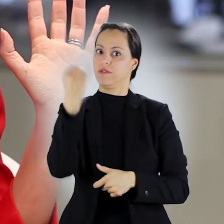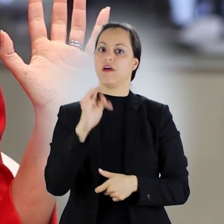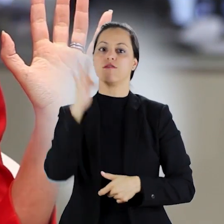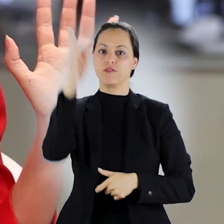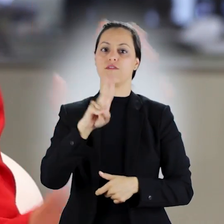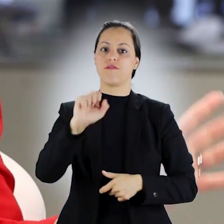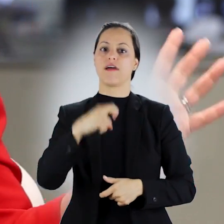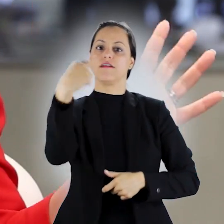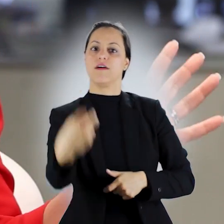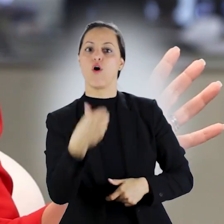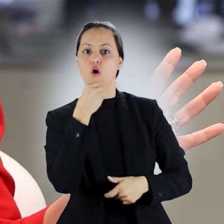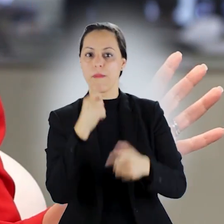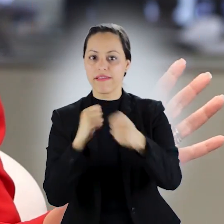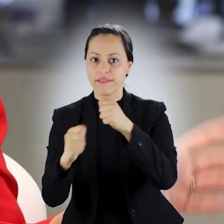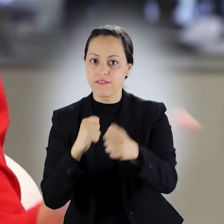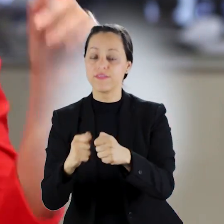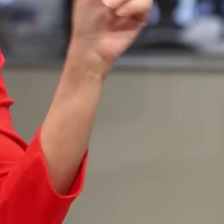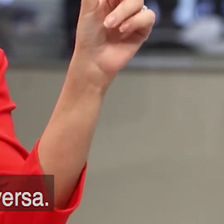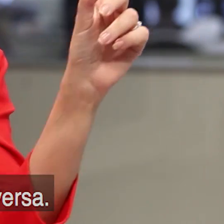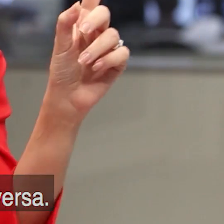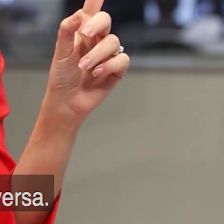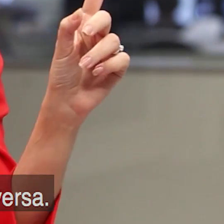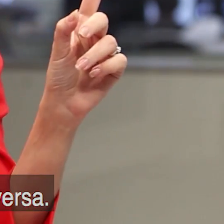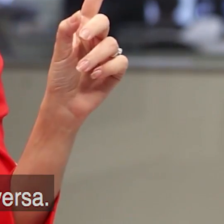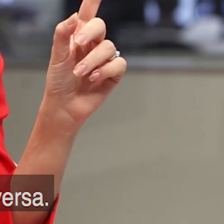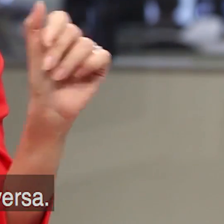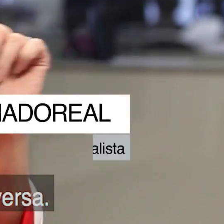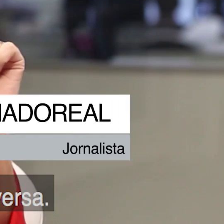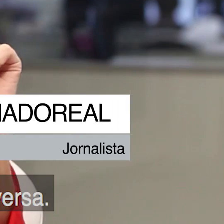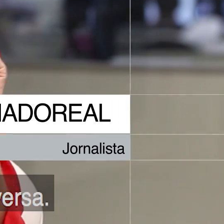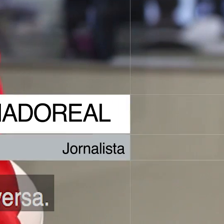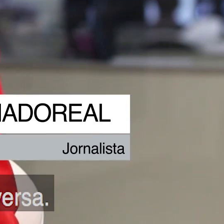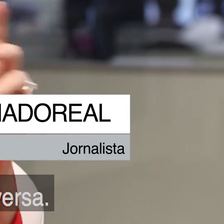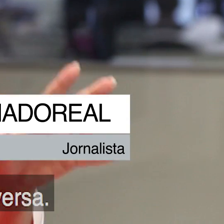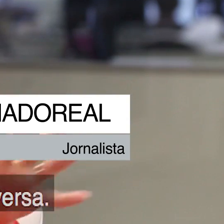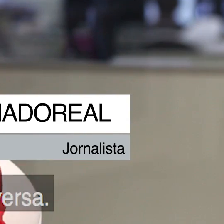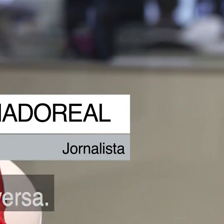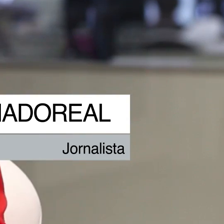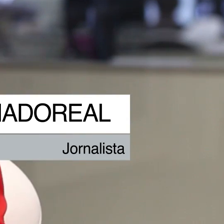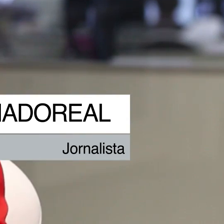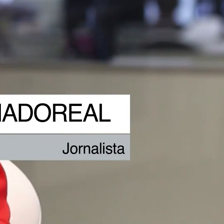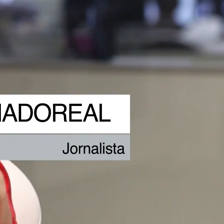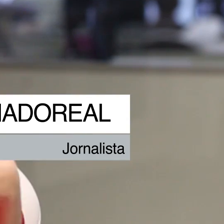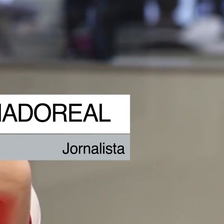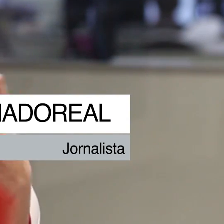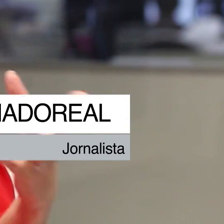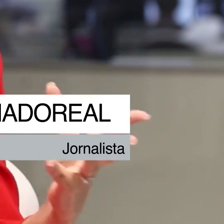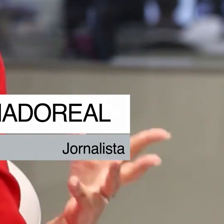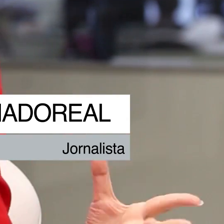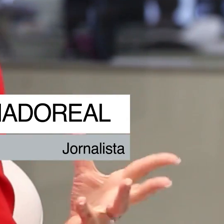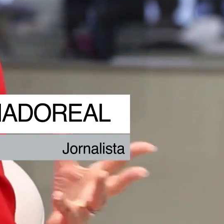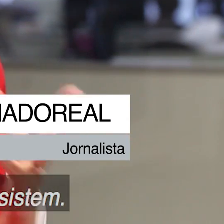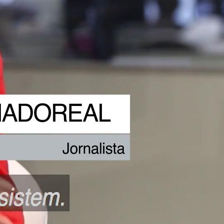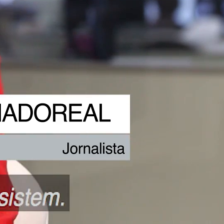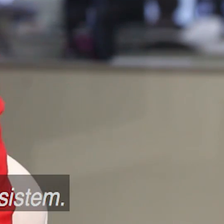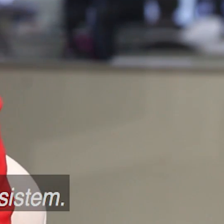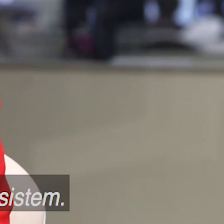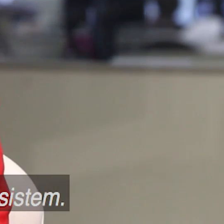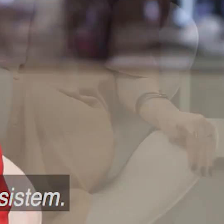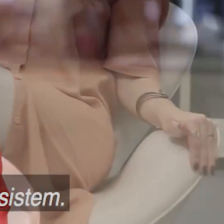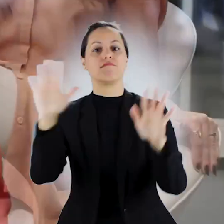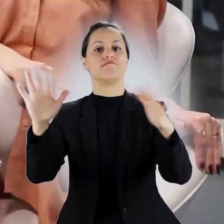mais adiante, vão sentar homens também, inspirados por mulheres, com né? Certeza, e vice-versa. Isso é só inclusive, um começo. Inclusive, muitos homens